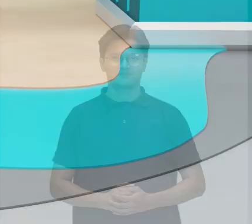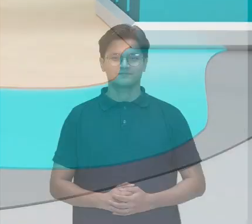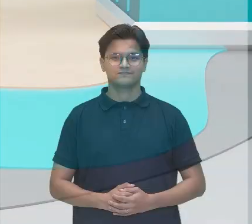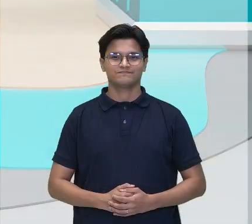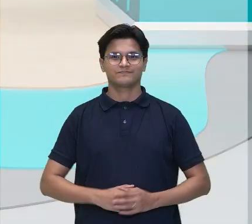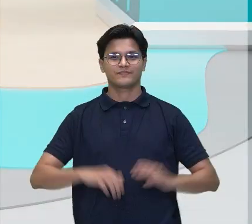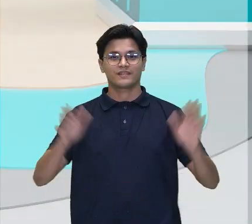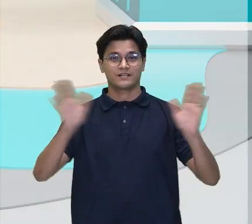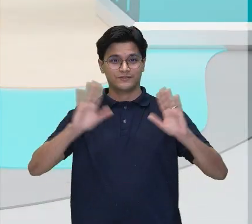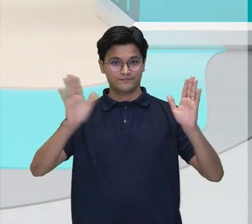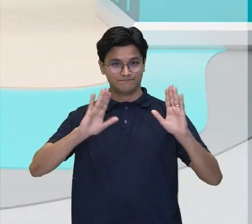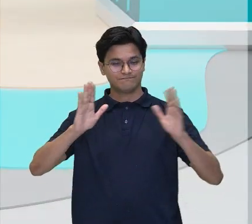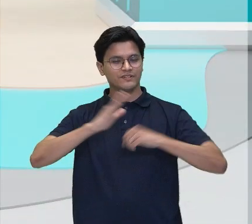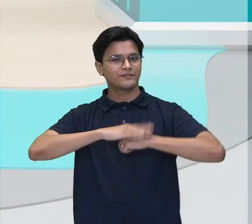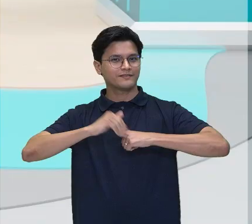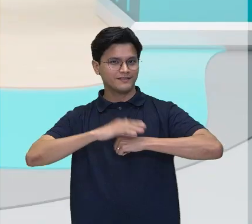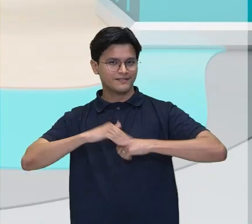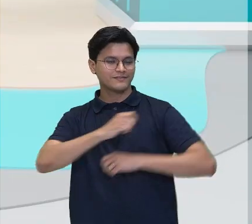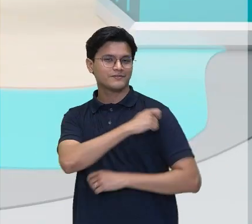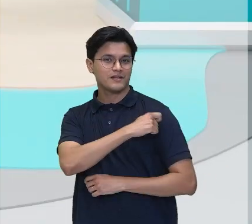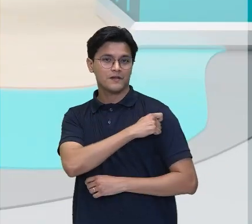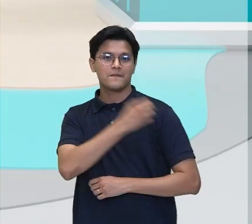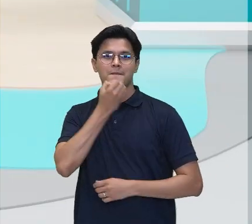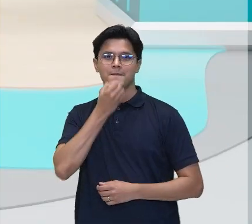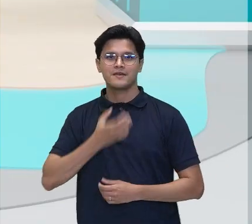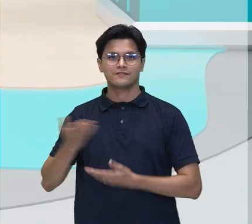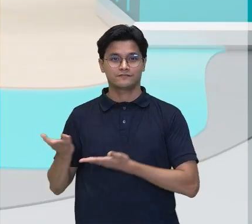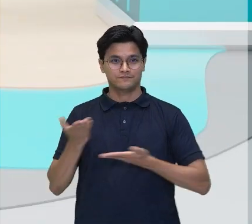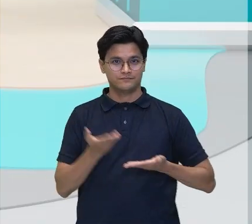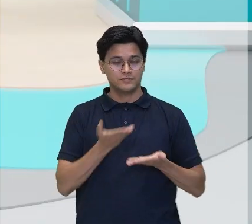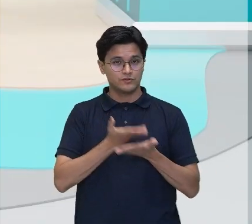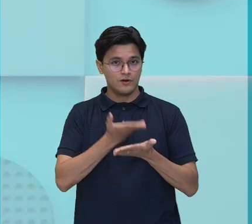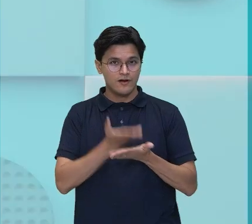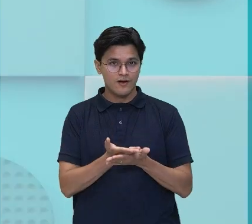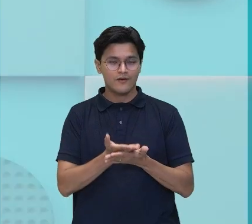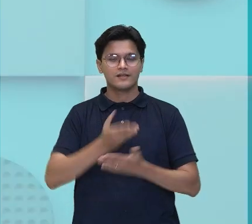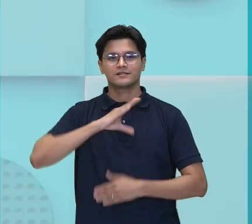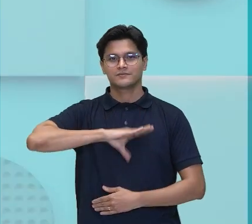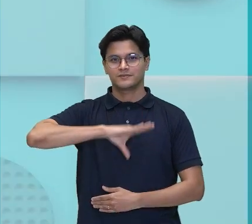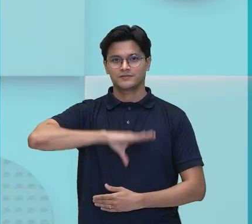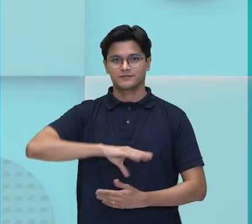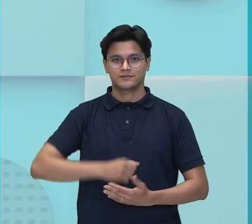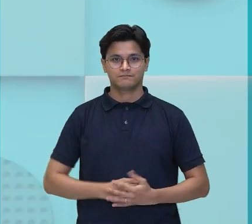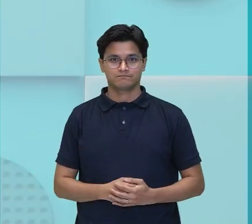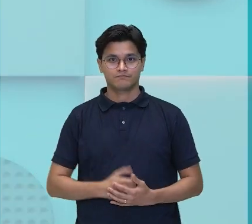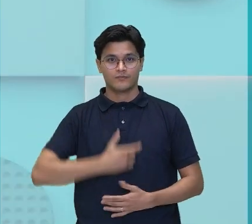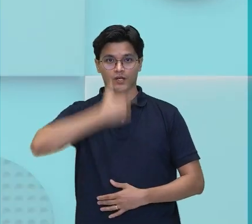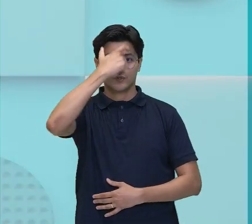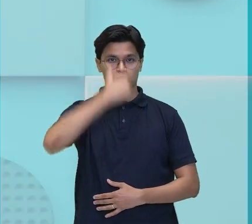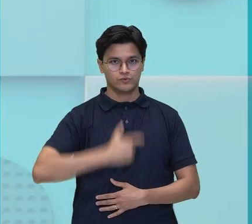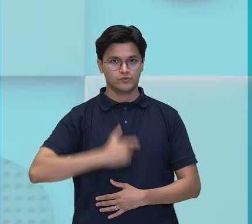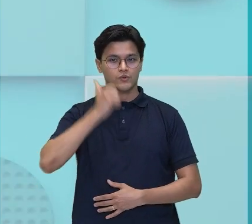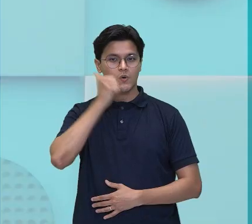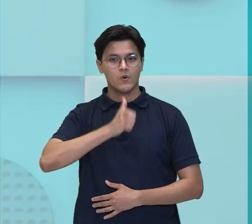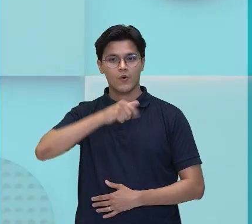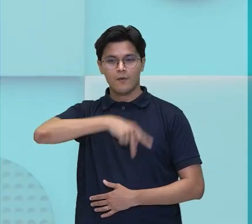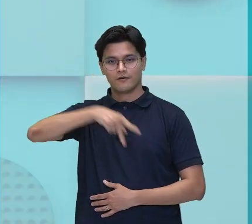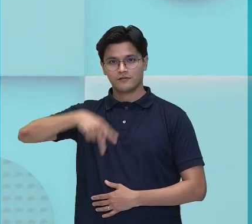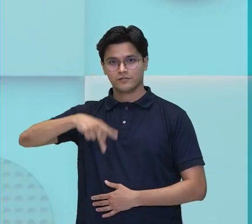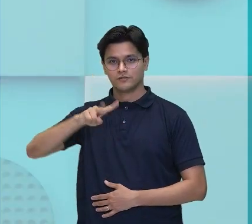Olá, meus queridos, sejam muito bem-vindos à nossa aula de língua portuguesa. Eu sou a